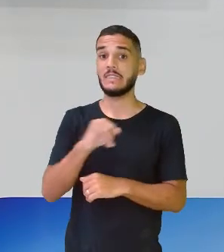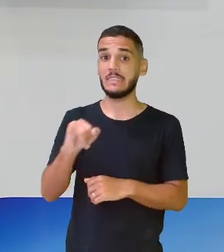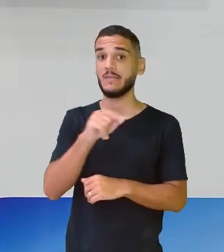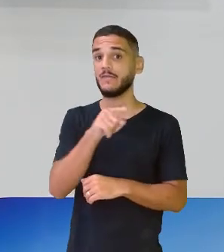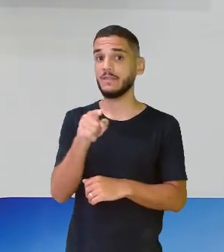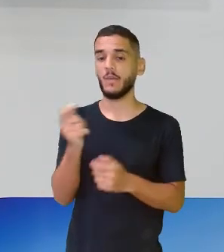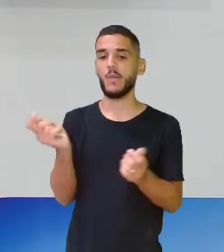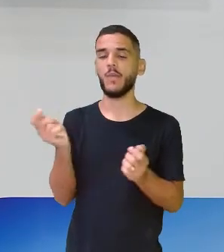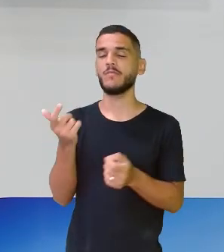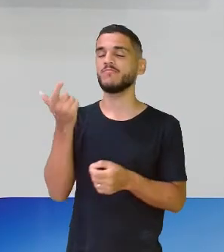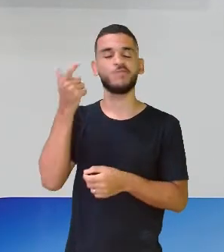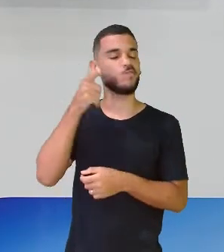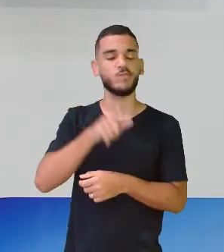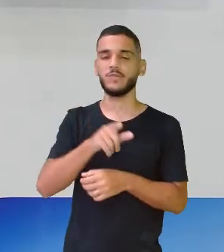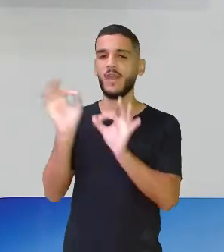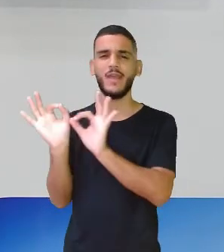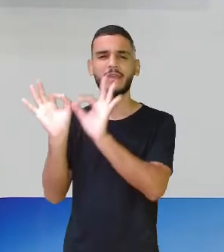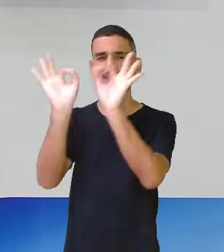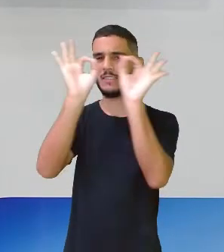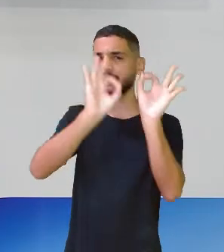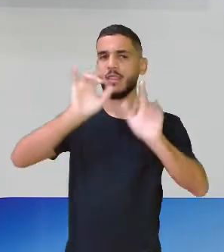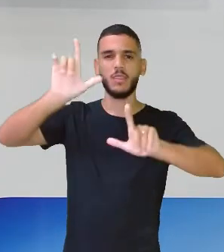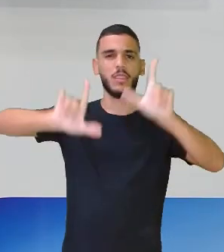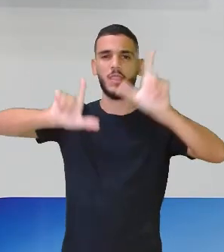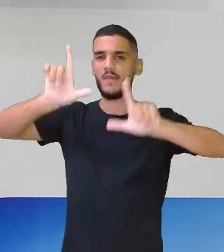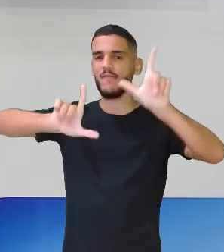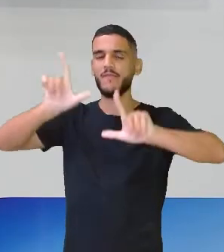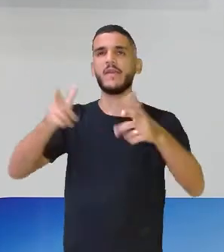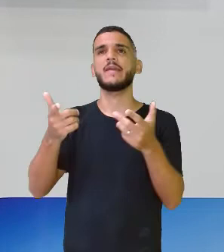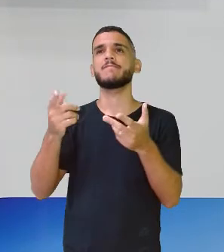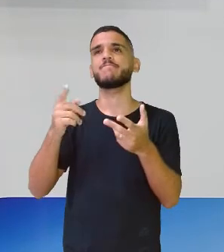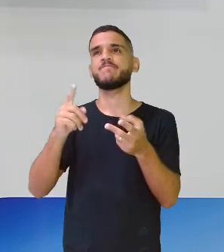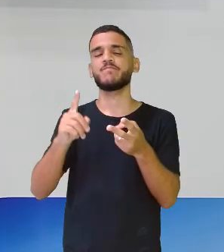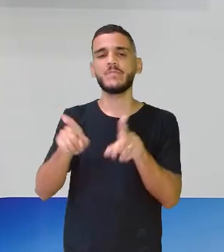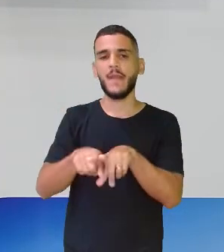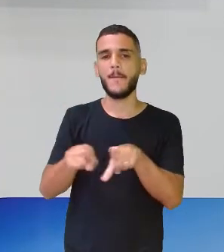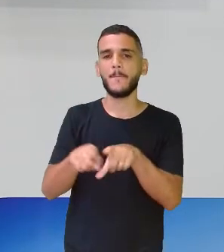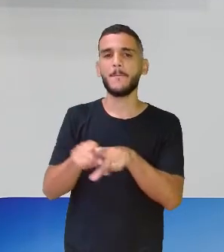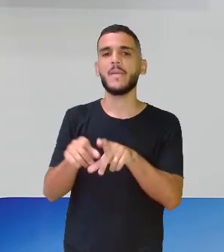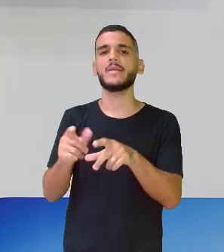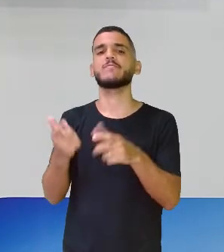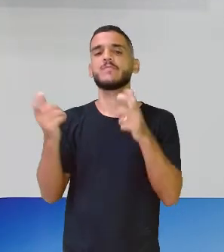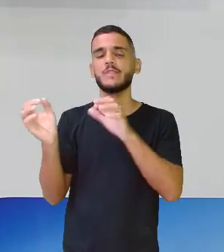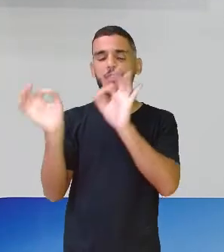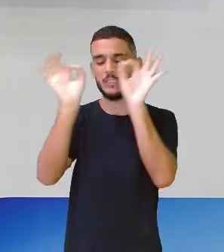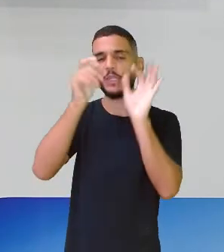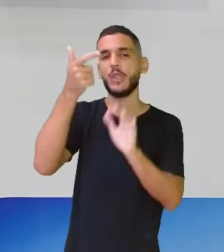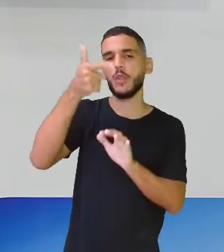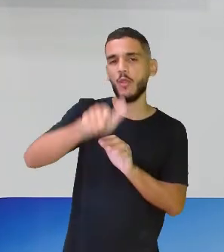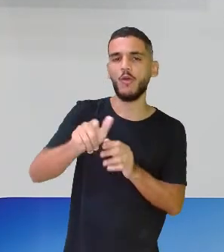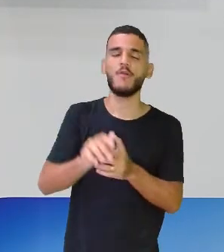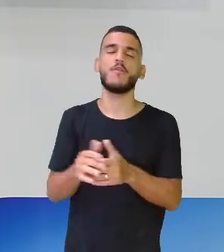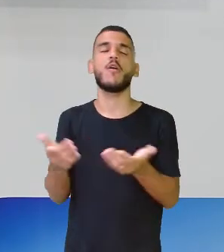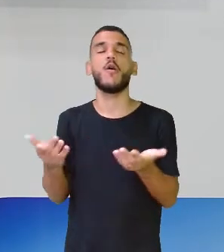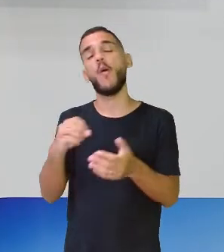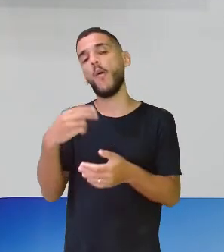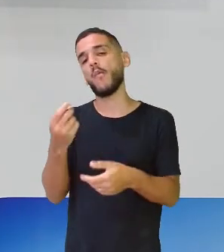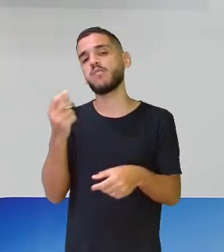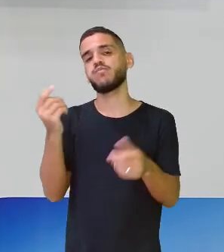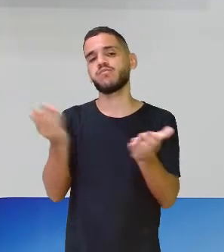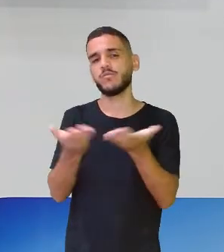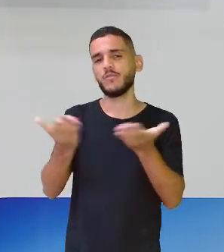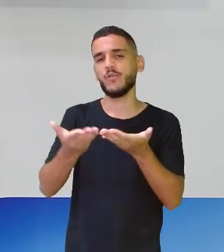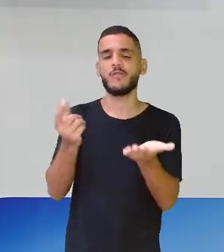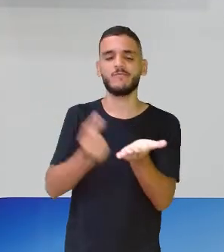assistir pela TV, não assistir a reprise, que é às 14 horas, se você não assistir agora pelo aplicativo, você